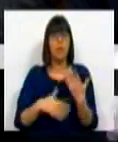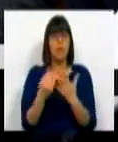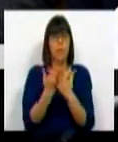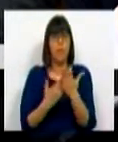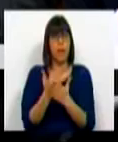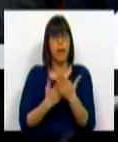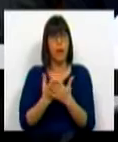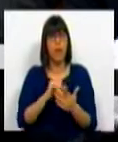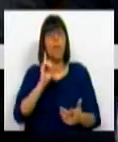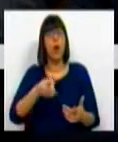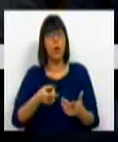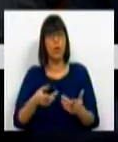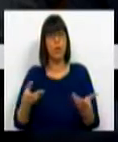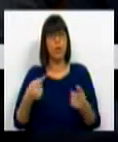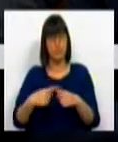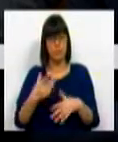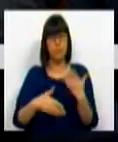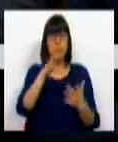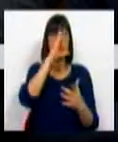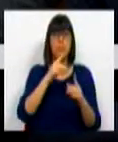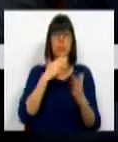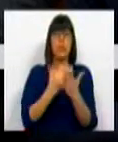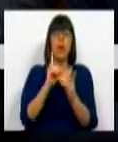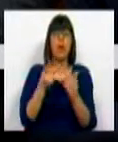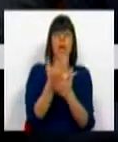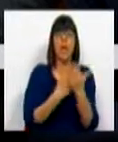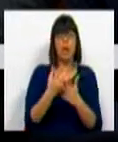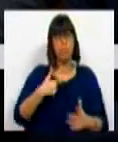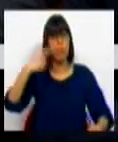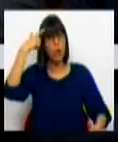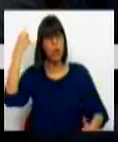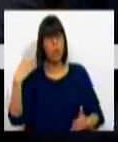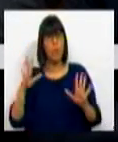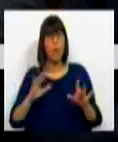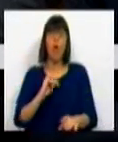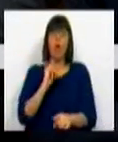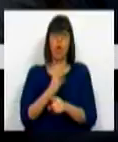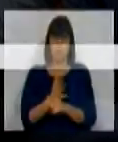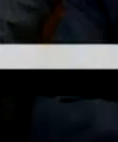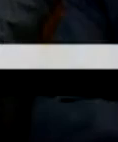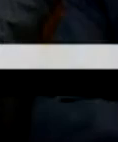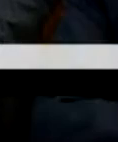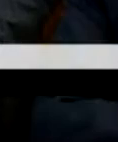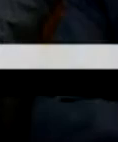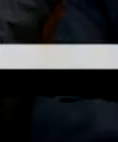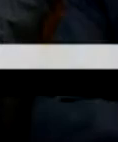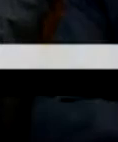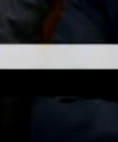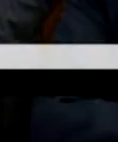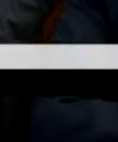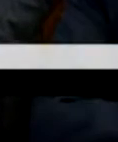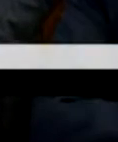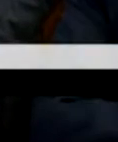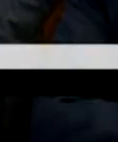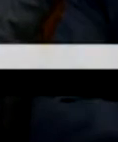economia, é a dinâmica que este Governo está a imprimir na economia, e nós compreendemos isso. Outras notas têm a ver com algumas das questões que falou do ponto de